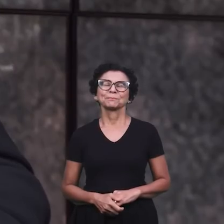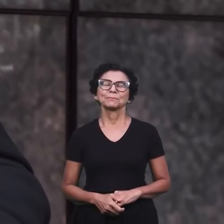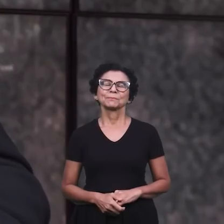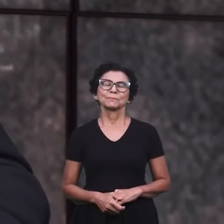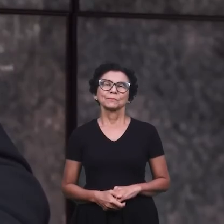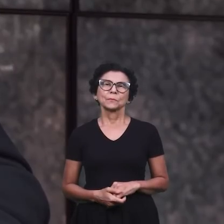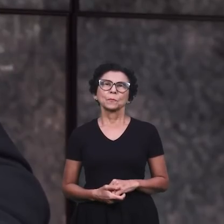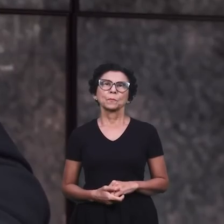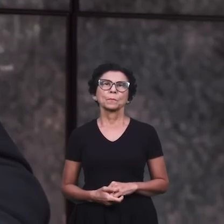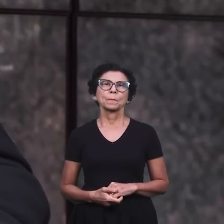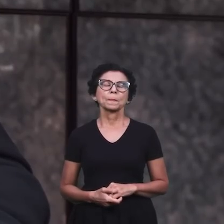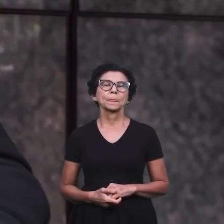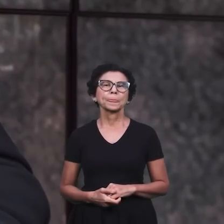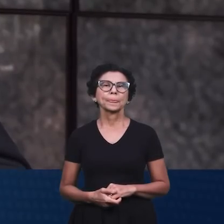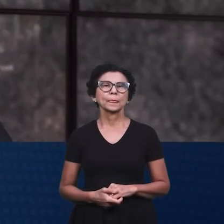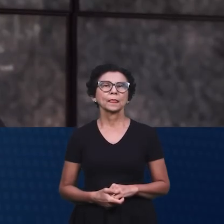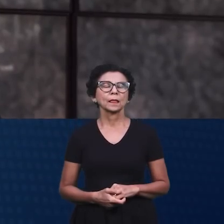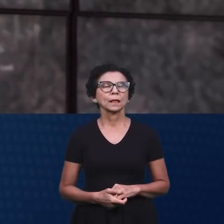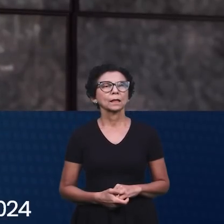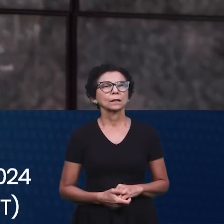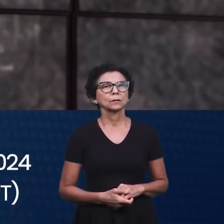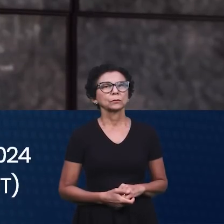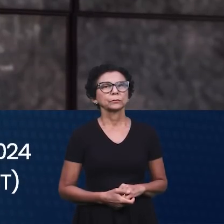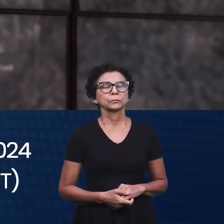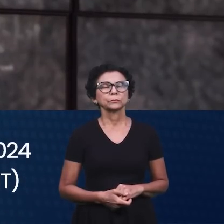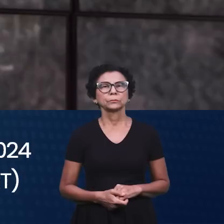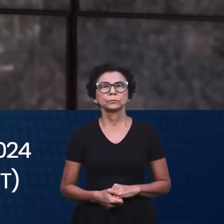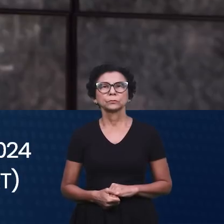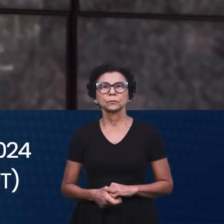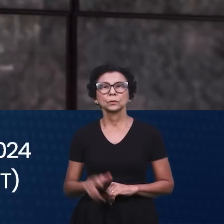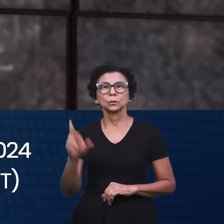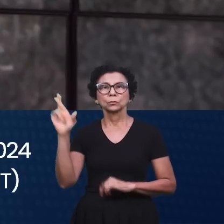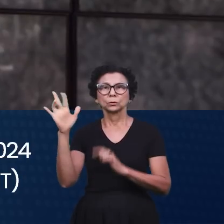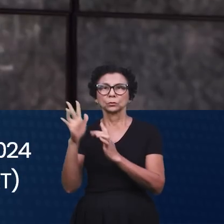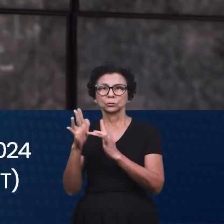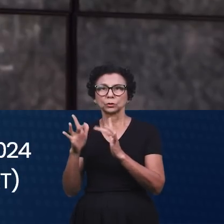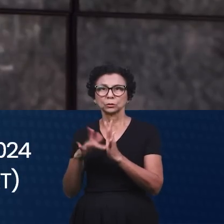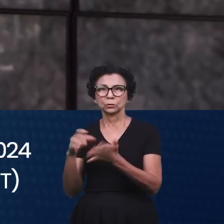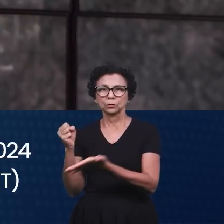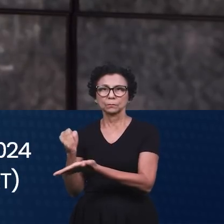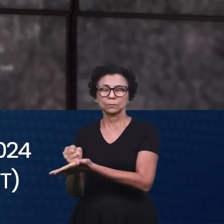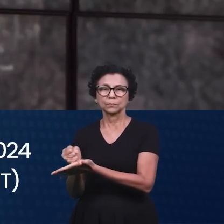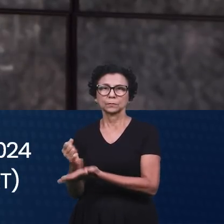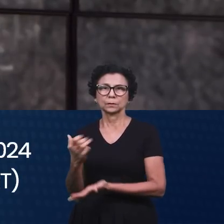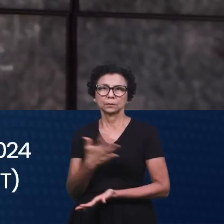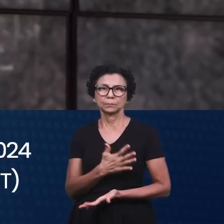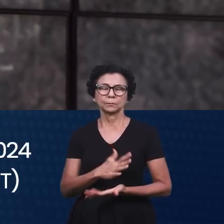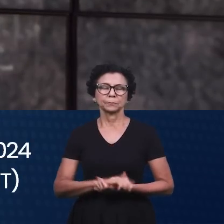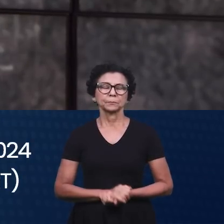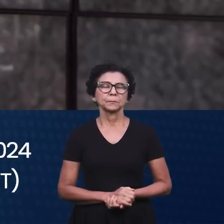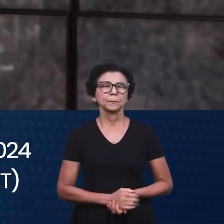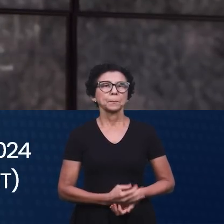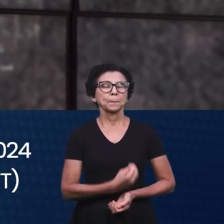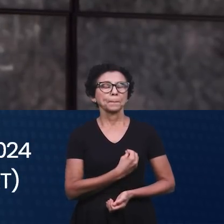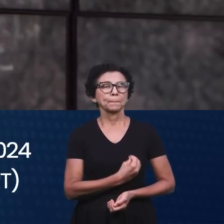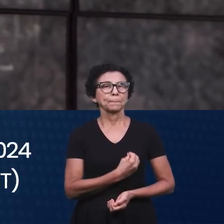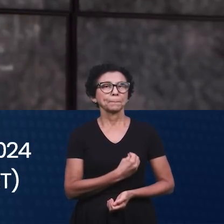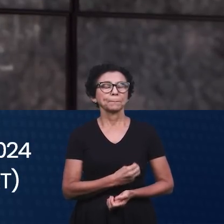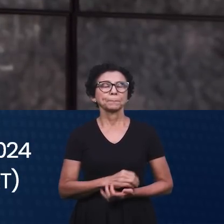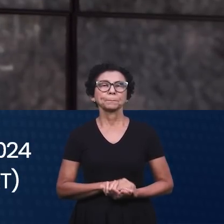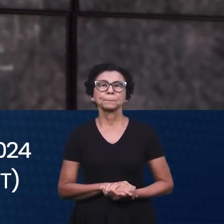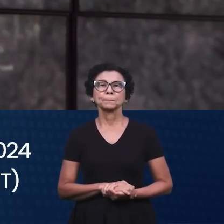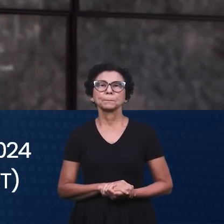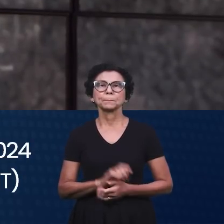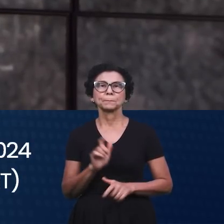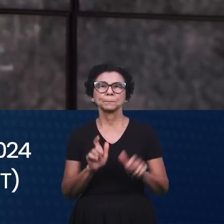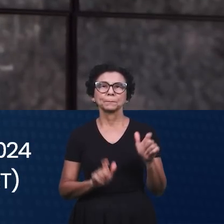hoje é a nova aliança realizada pelo Senhor Jesus. Estão presentes conosco para falar deste assunto